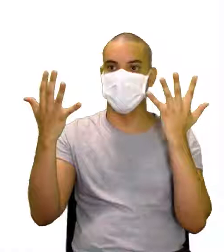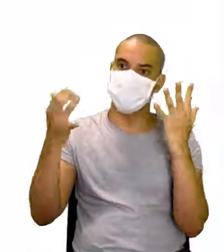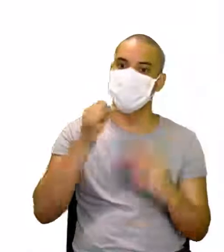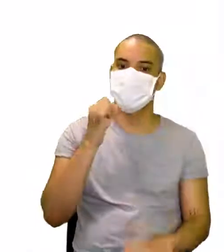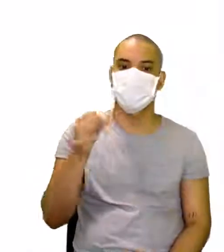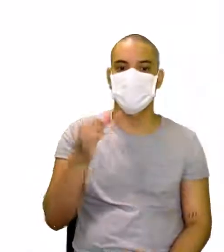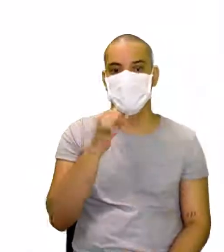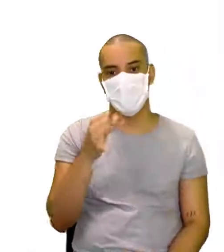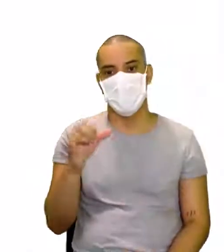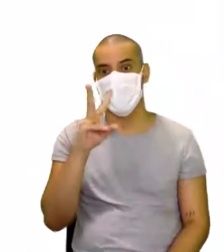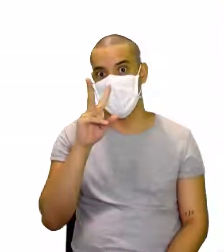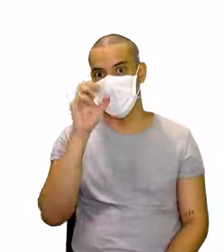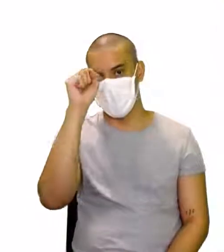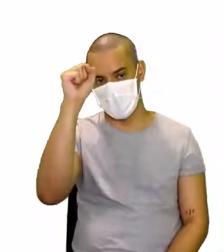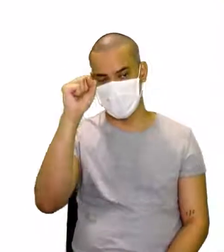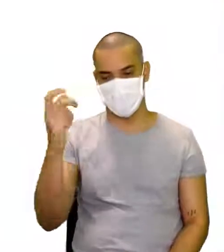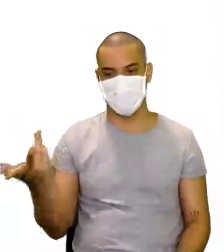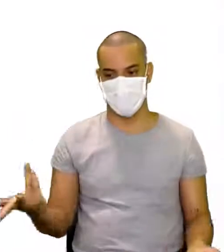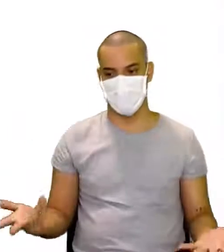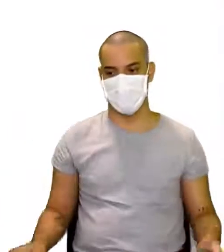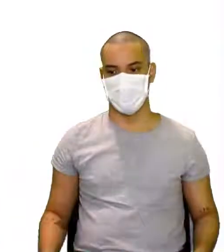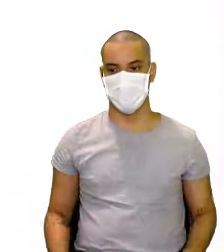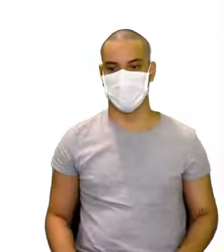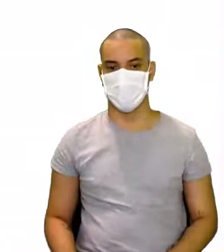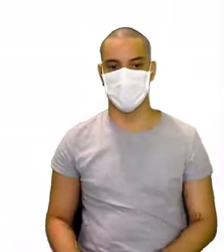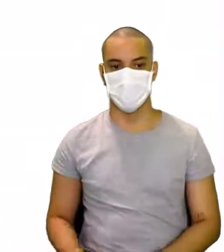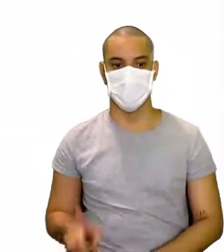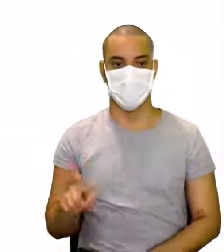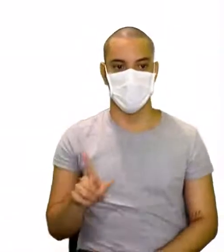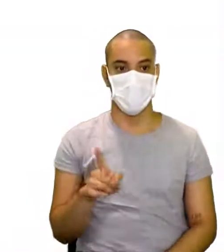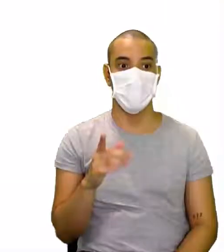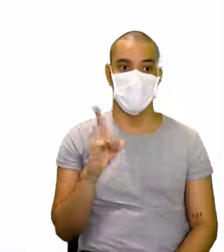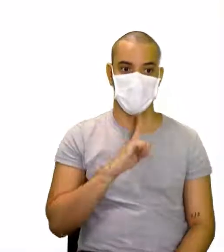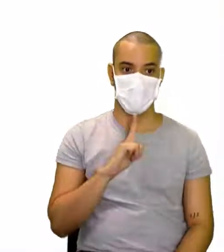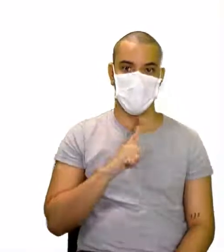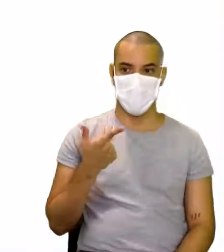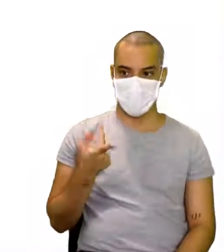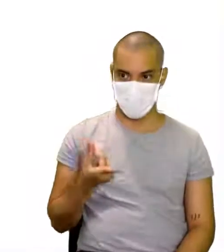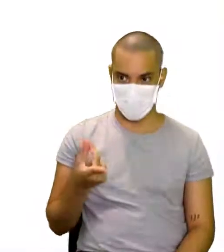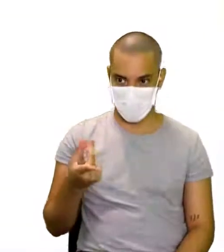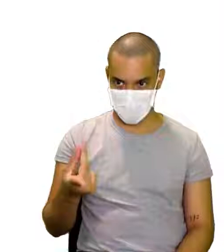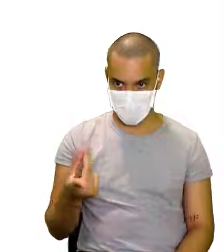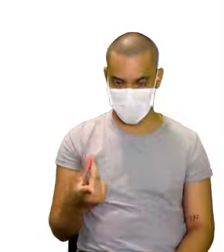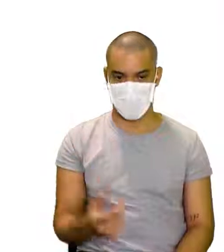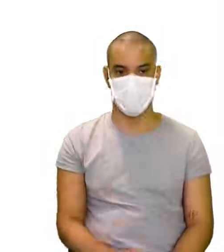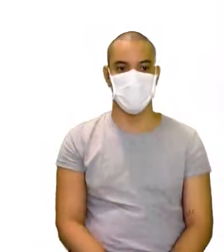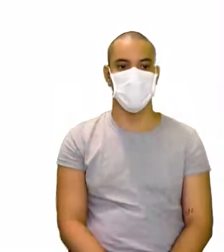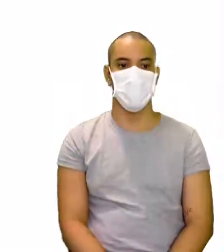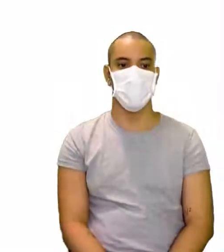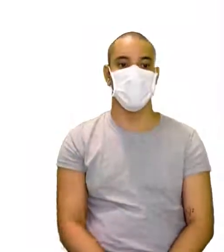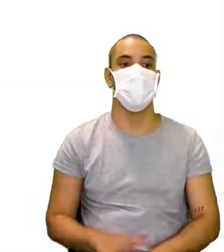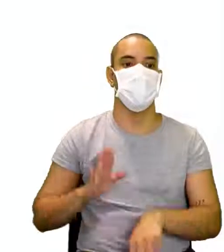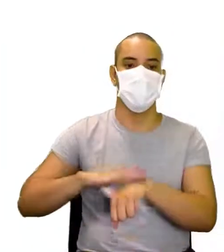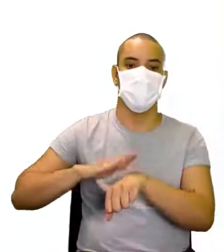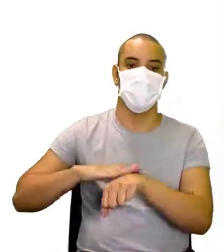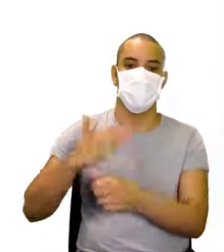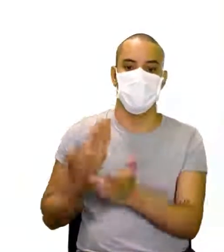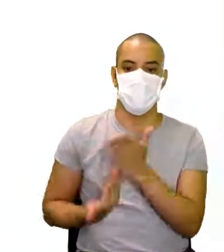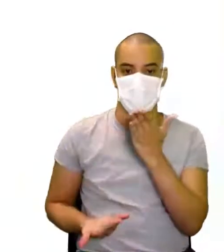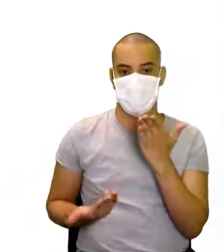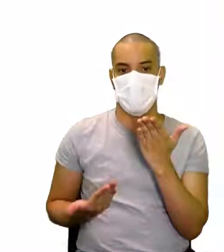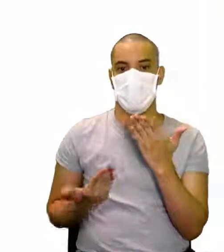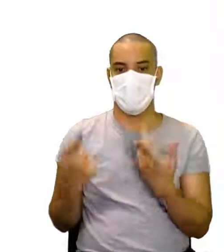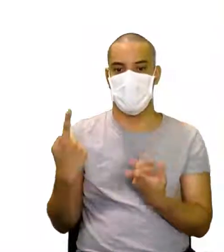forte temperatura ou descarga elétrica. Então, o ímã artificial permanente, de forma temporária, ele só vai perder a